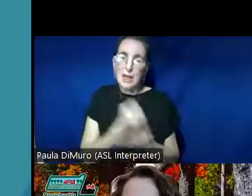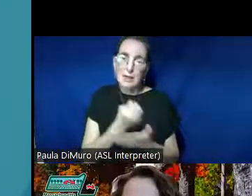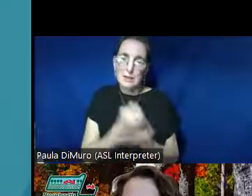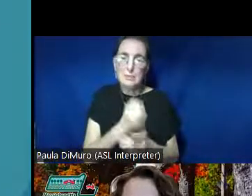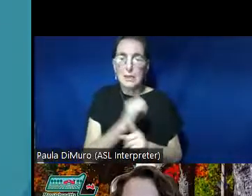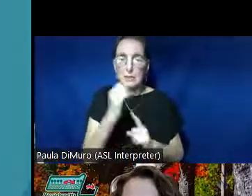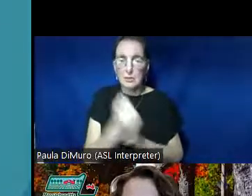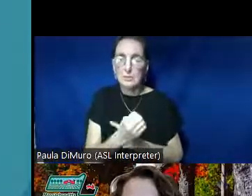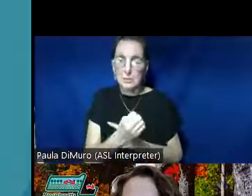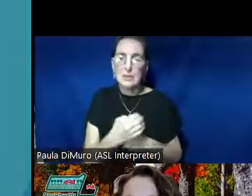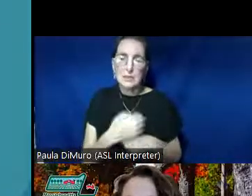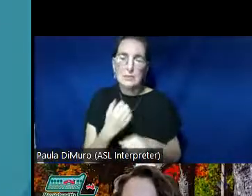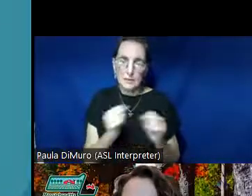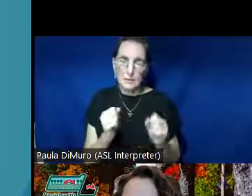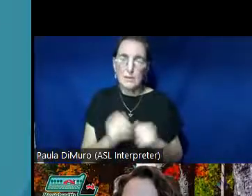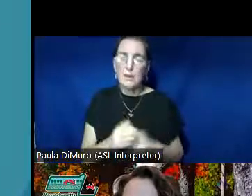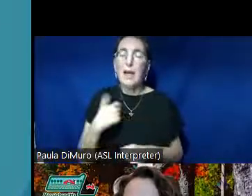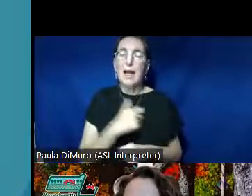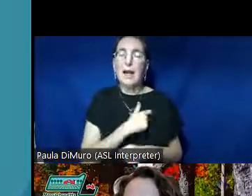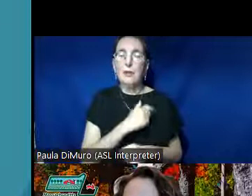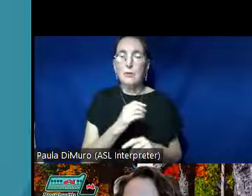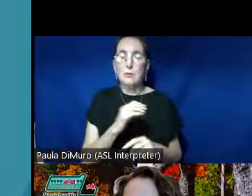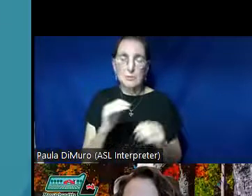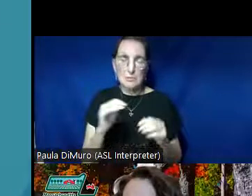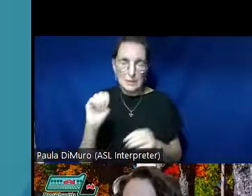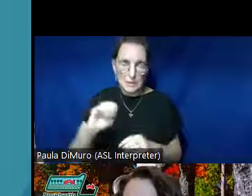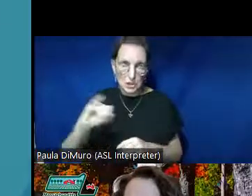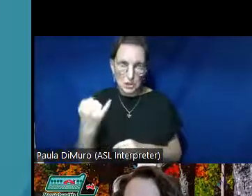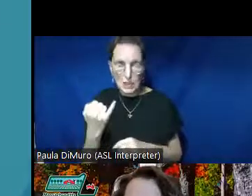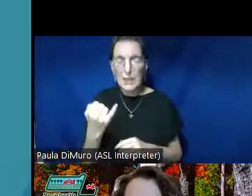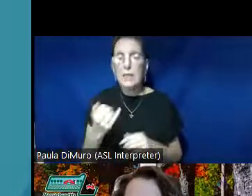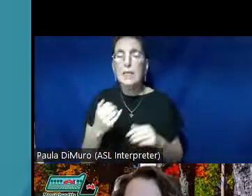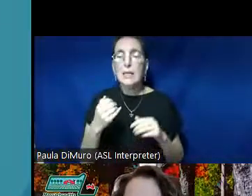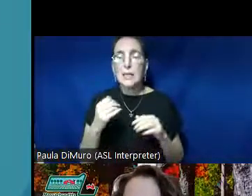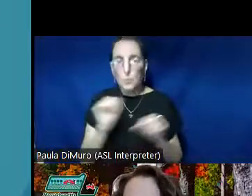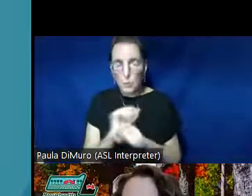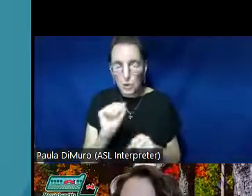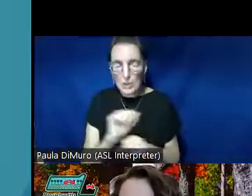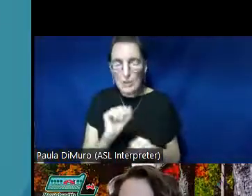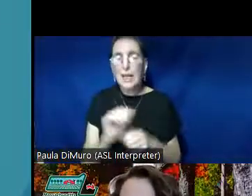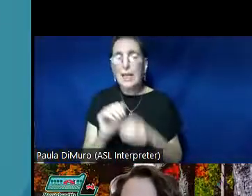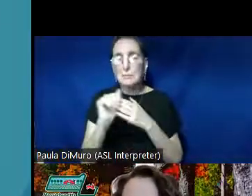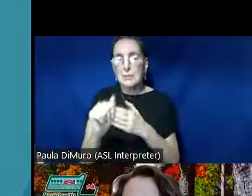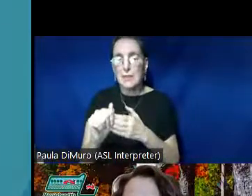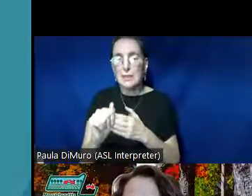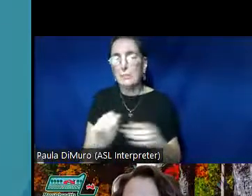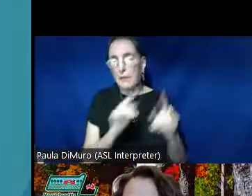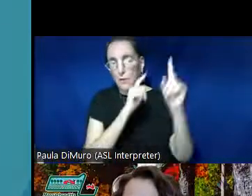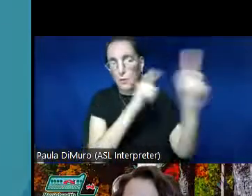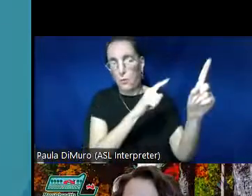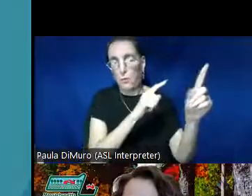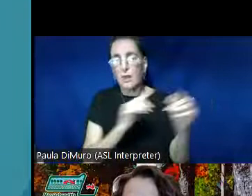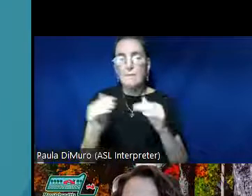de Recursos Agricultural, MDAR, que são cinco grandes iniciativas